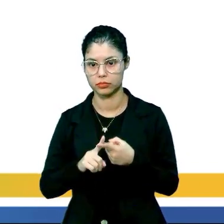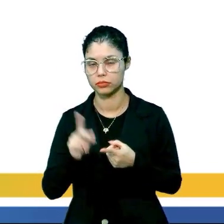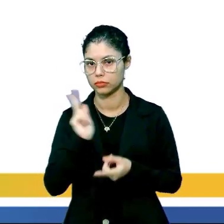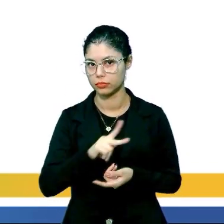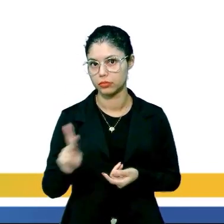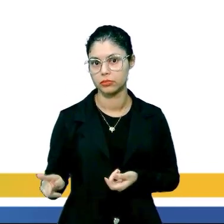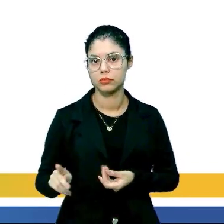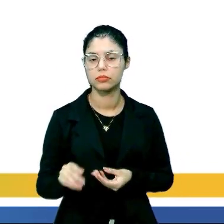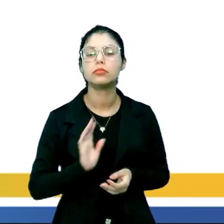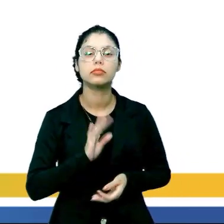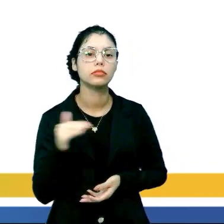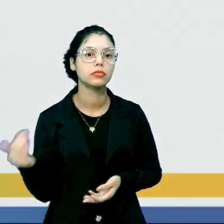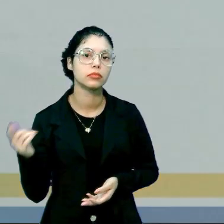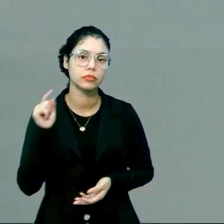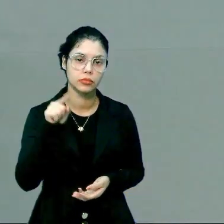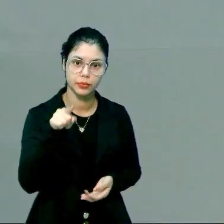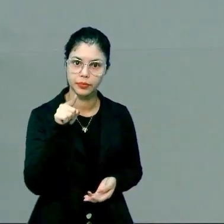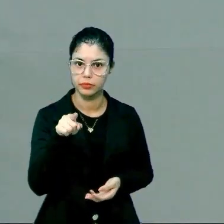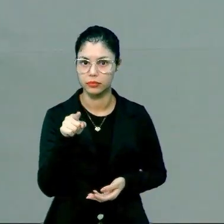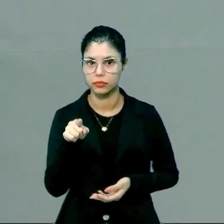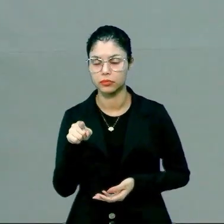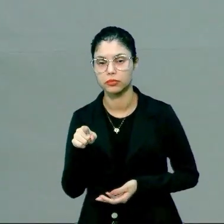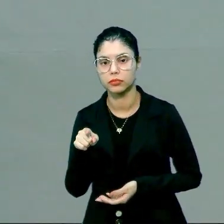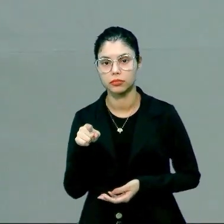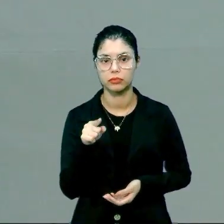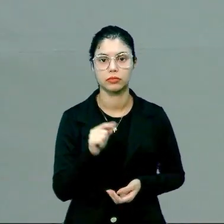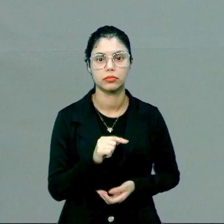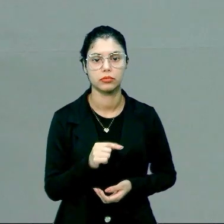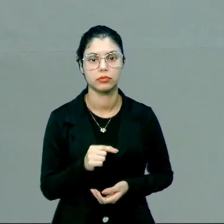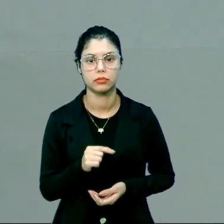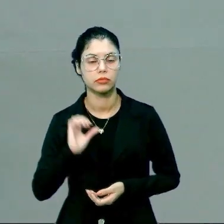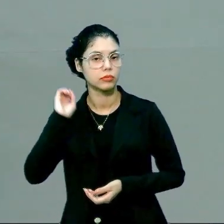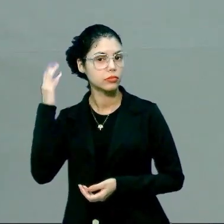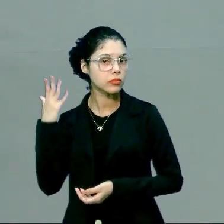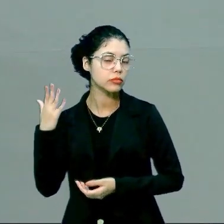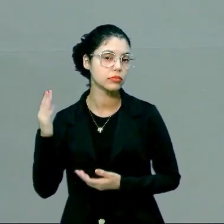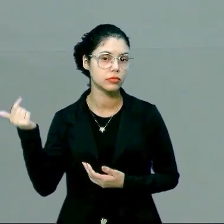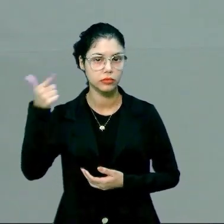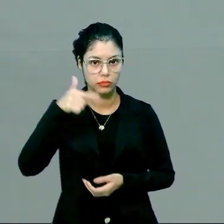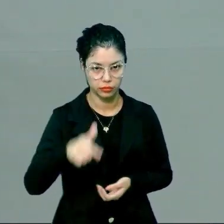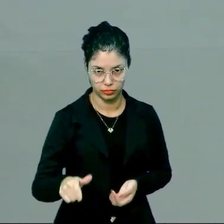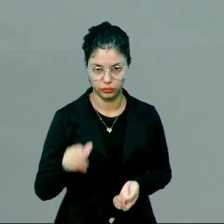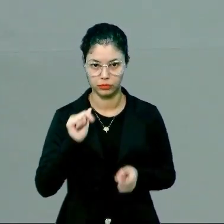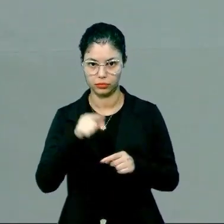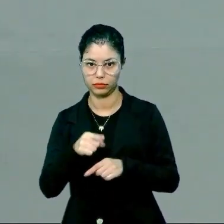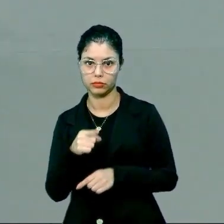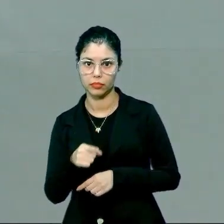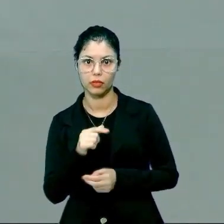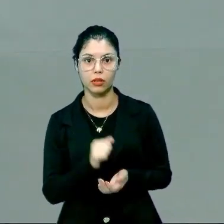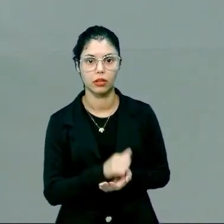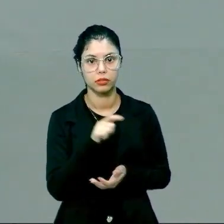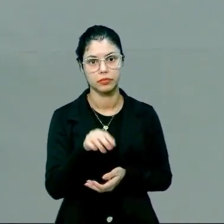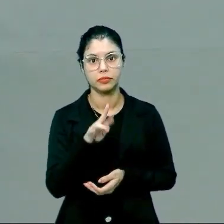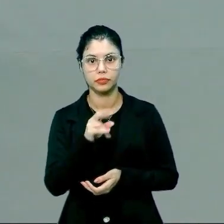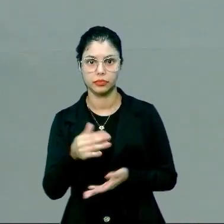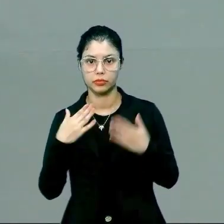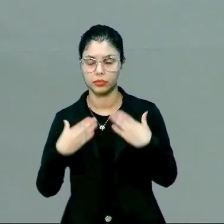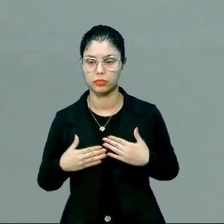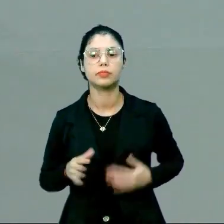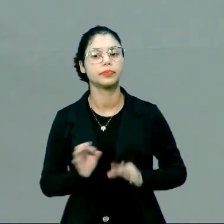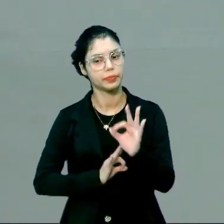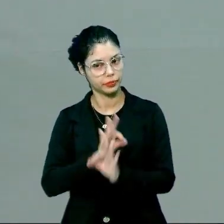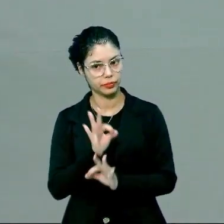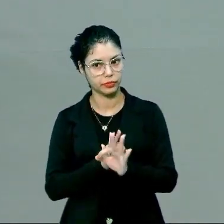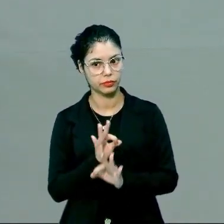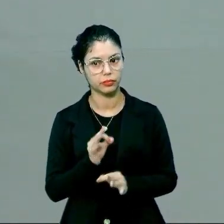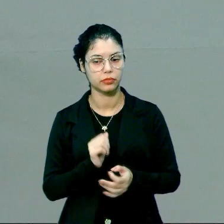faz isso? Para que quando você, for atacado de novo por esse antígeno, o teu corpo está